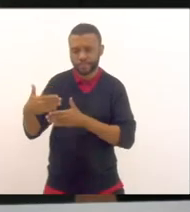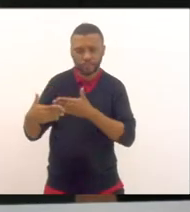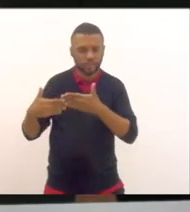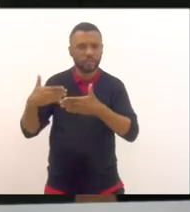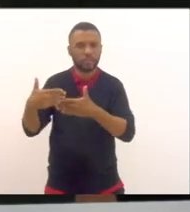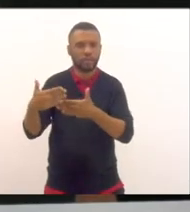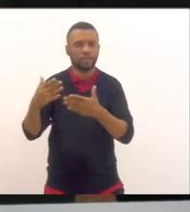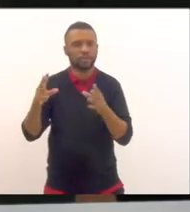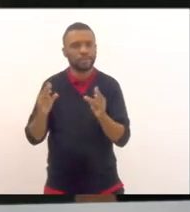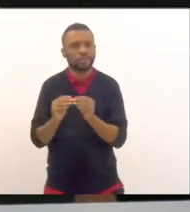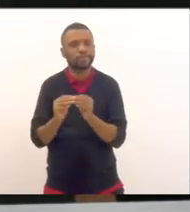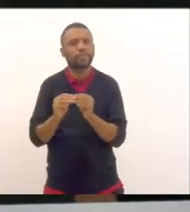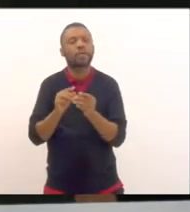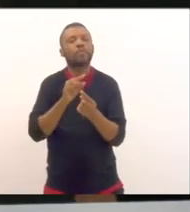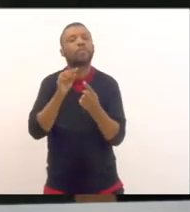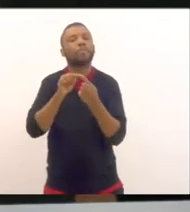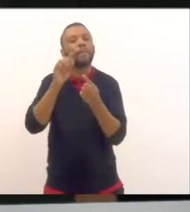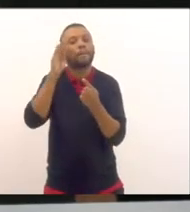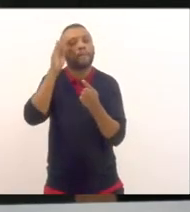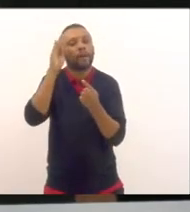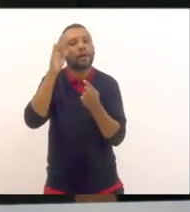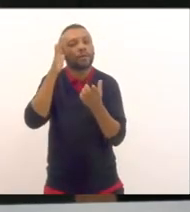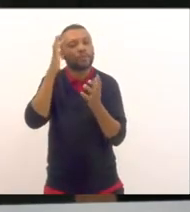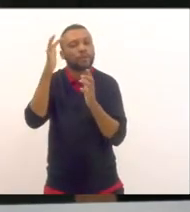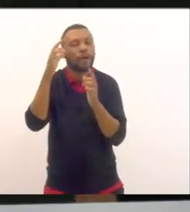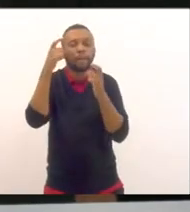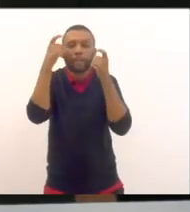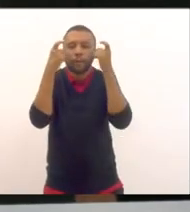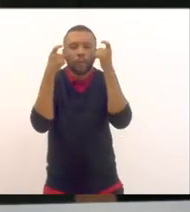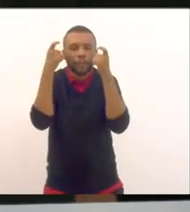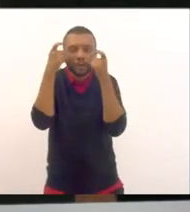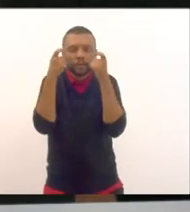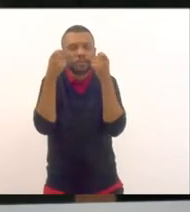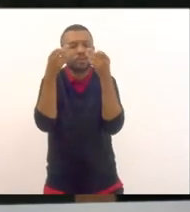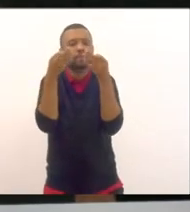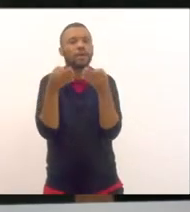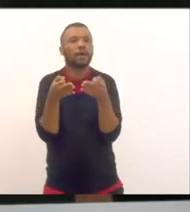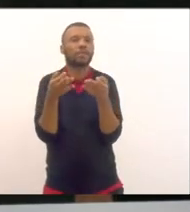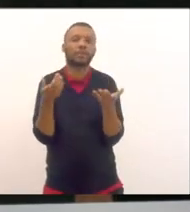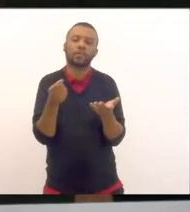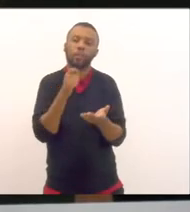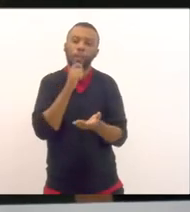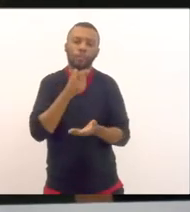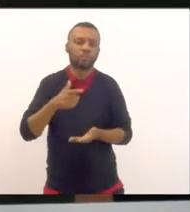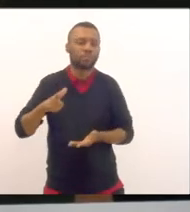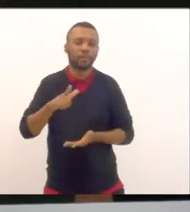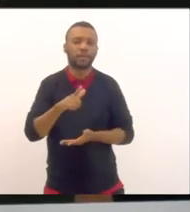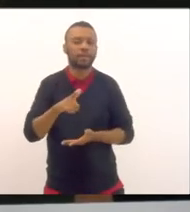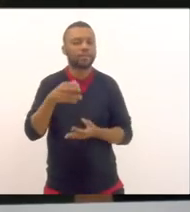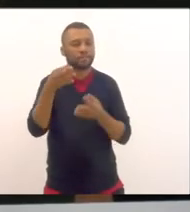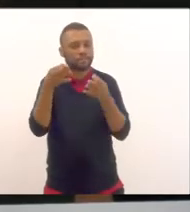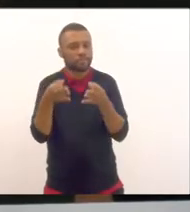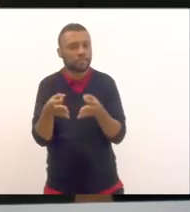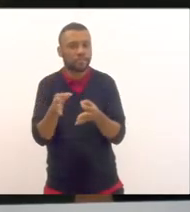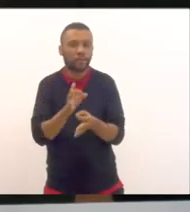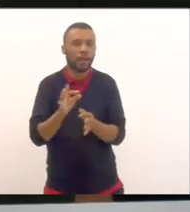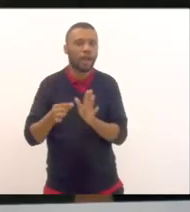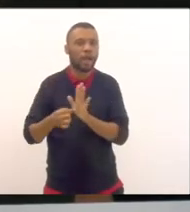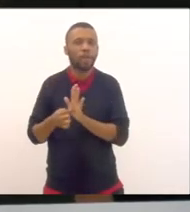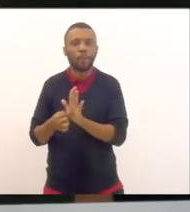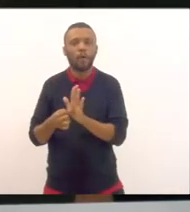andamento para poder solucionar a preocupação é de fato de que não haja sequer o risco ou a